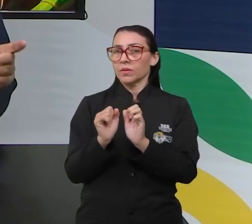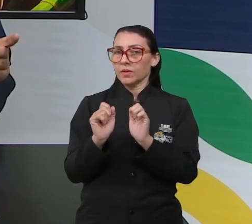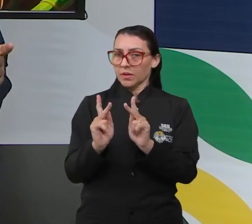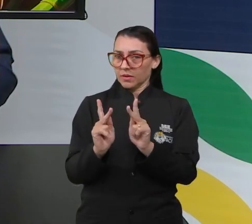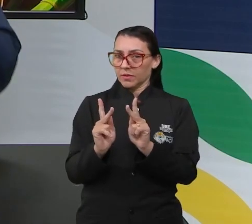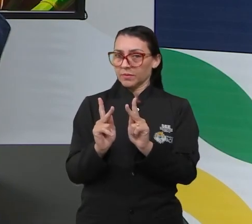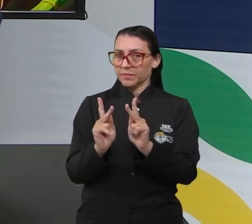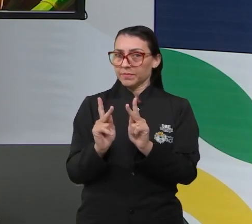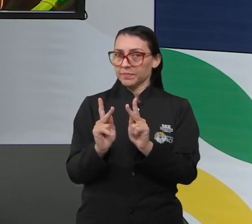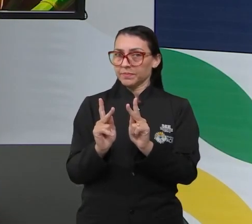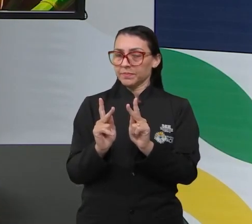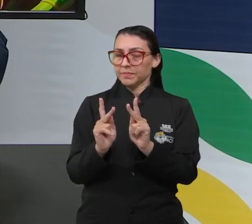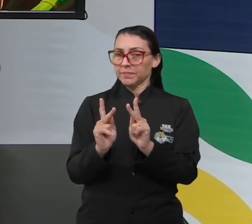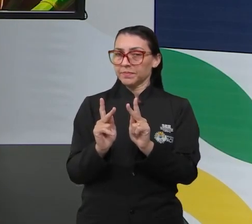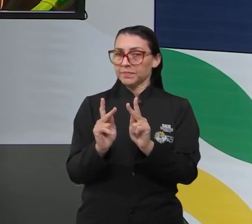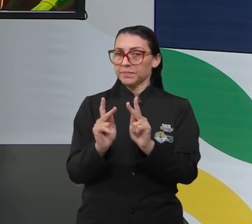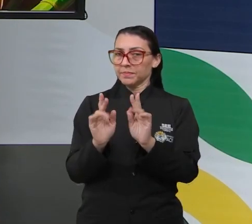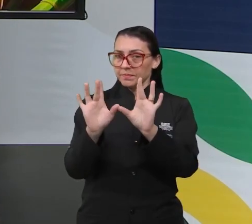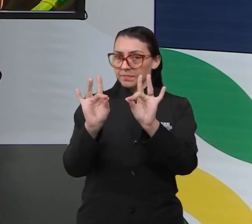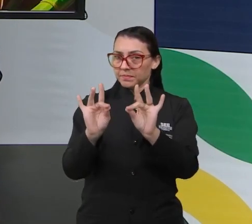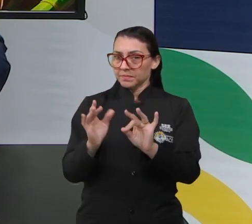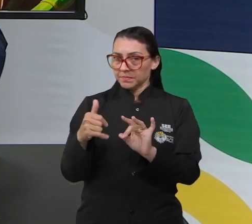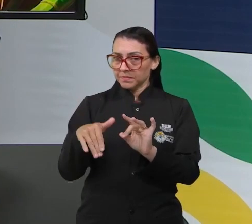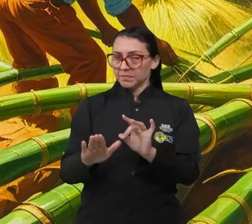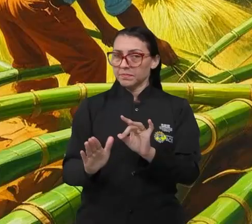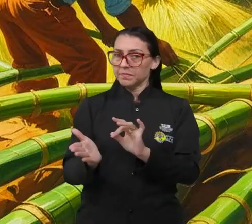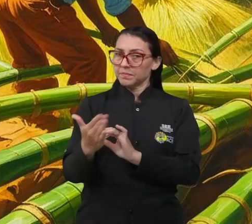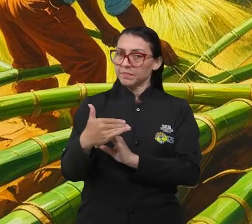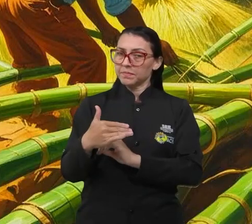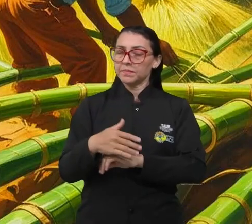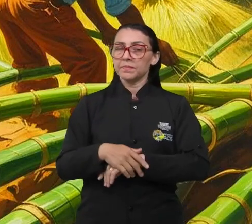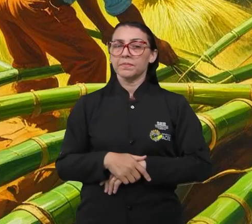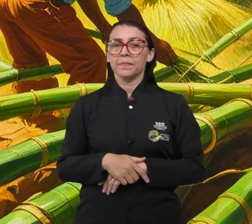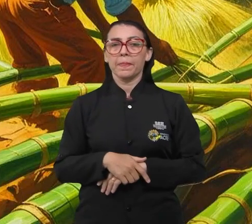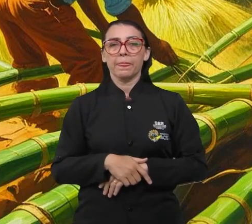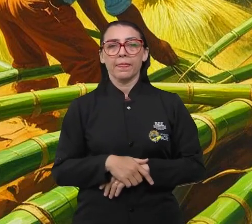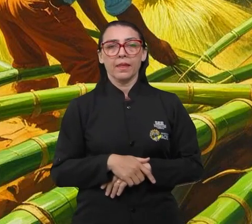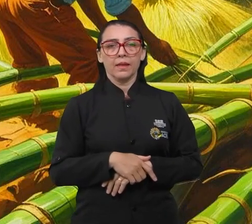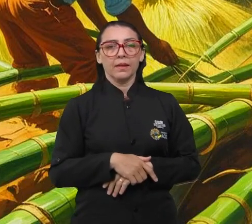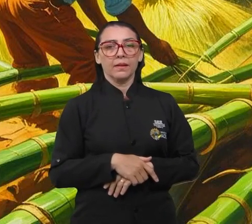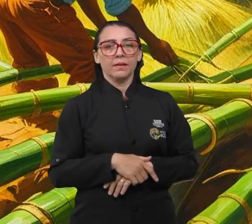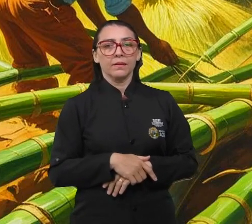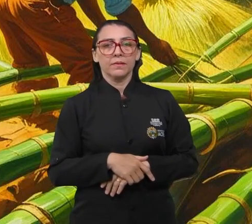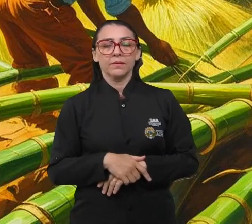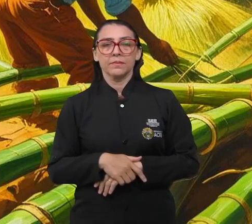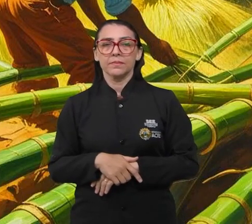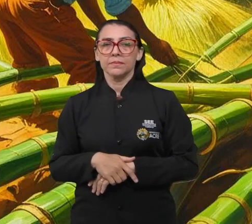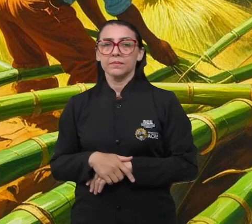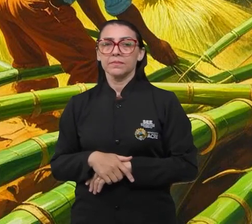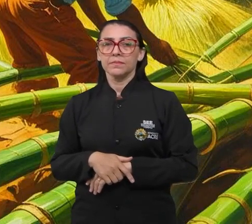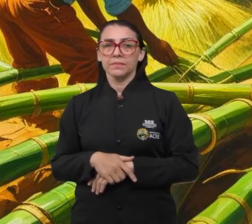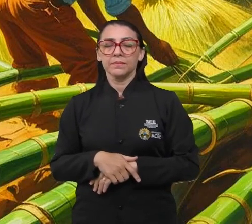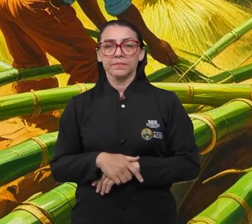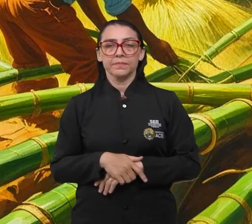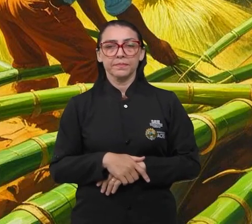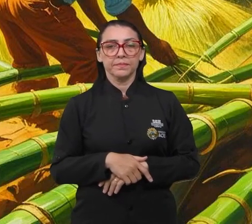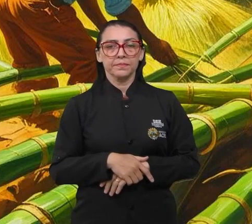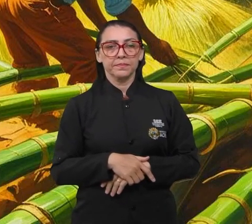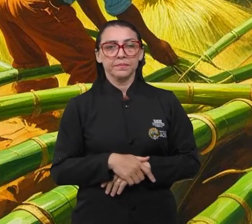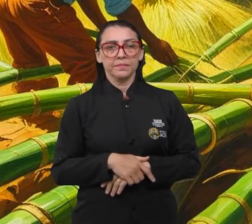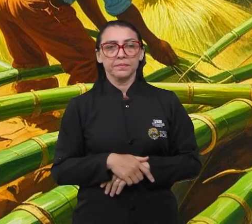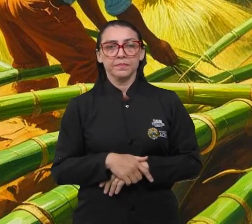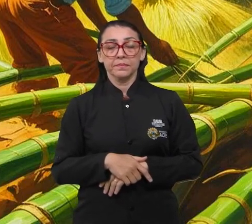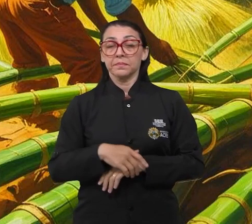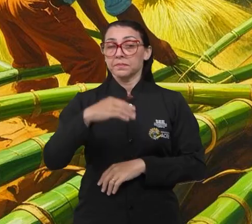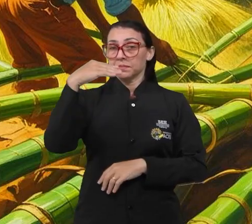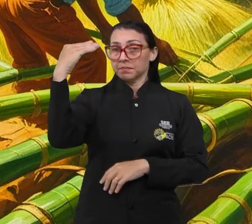Ficou entendido? Vamos esclarecer um pouquinho melhor isso? Ó, acompanhe comigo aqui na tela. A gente tem o caso